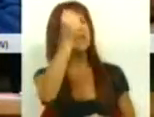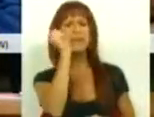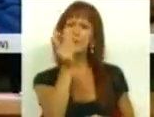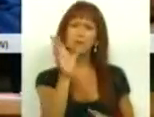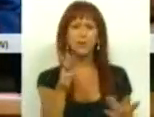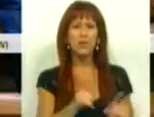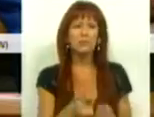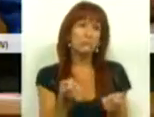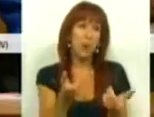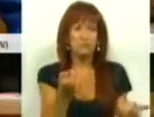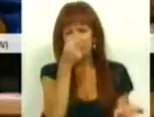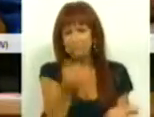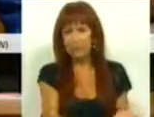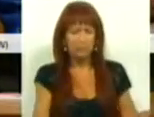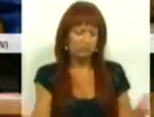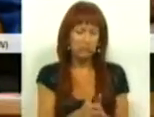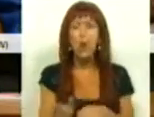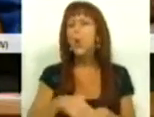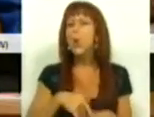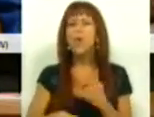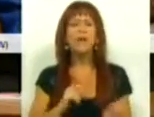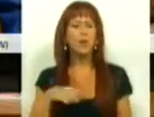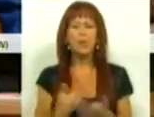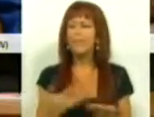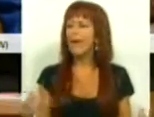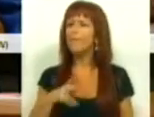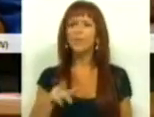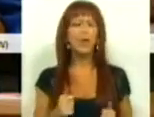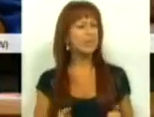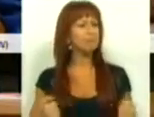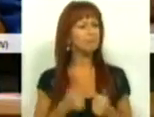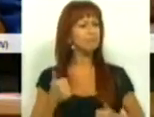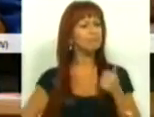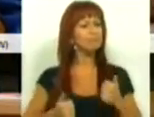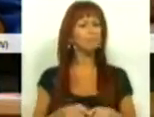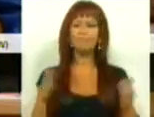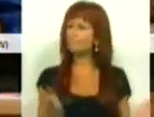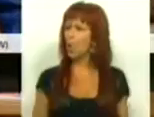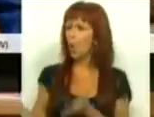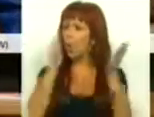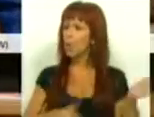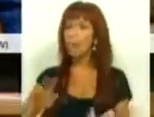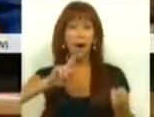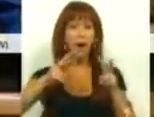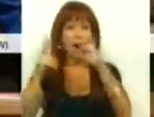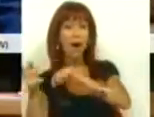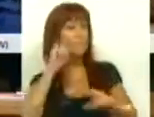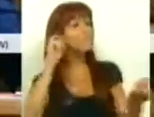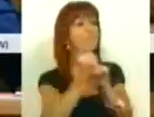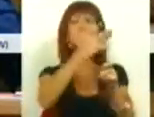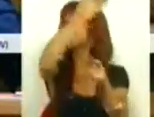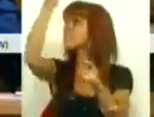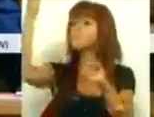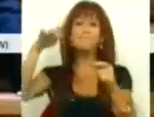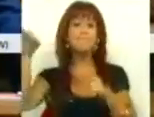meia, foi pouco, muito pouco, o que foi feito para tornar Portugal mais competitivo e produtivo, adaptando-se às